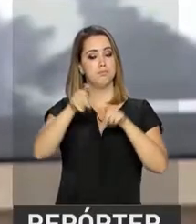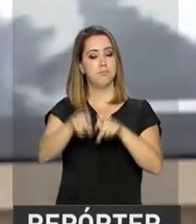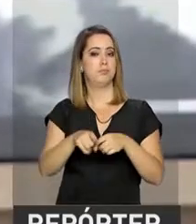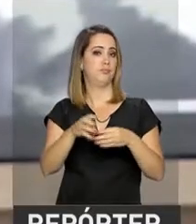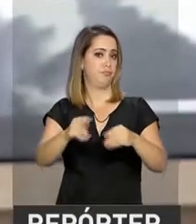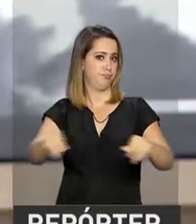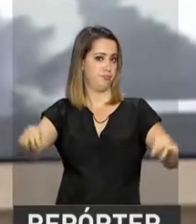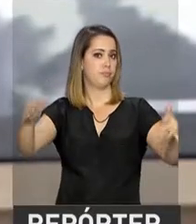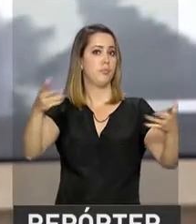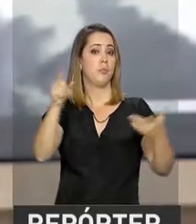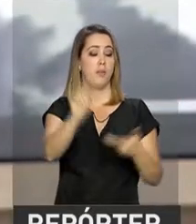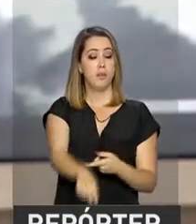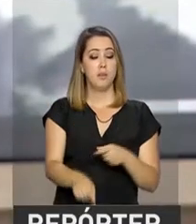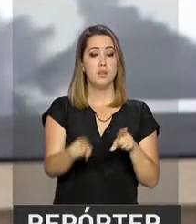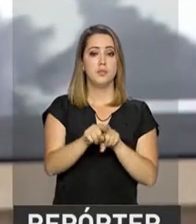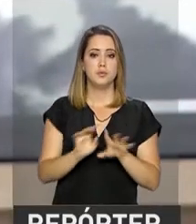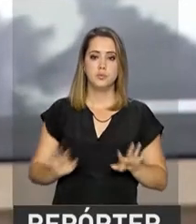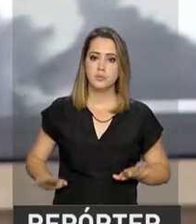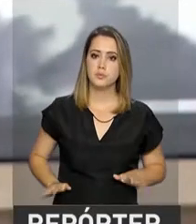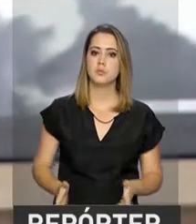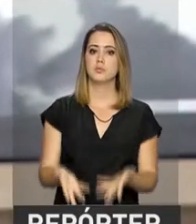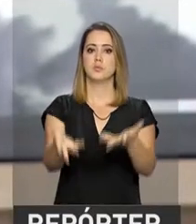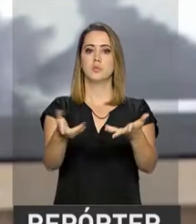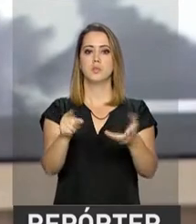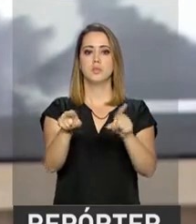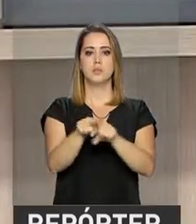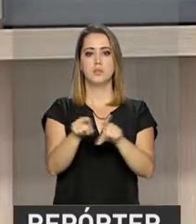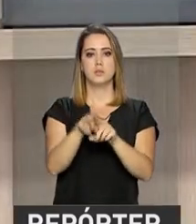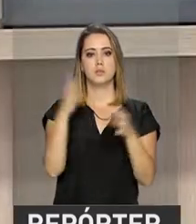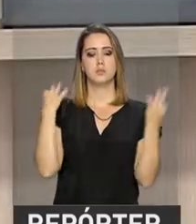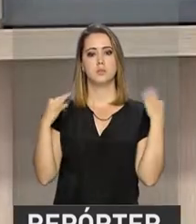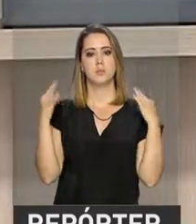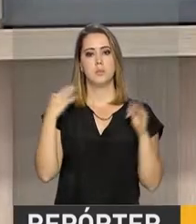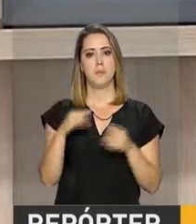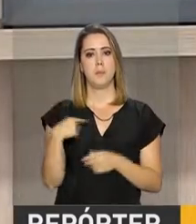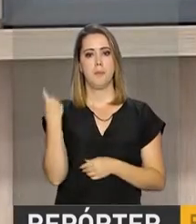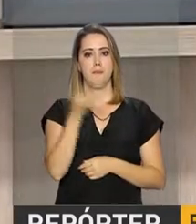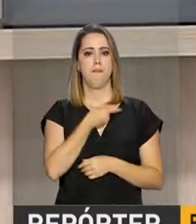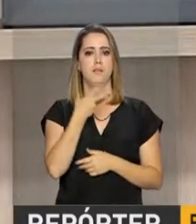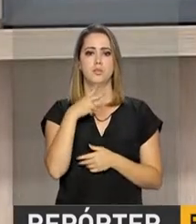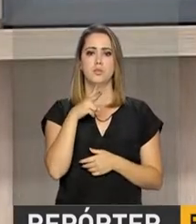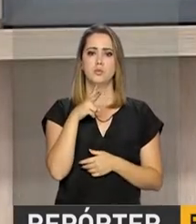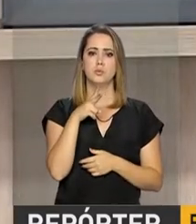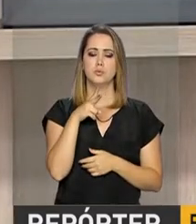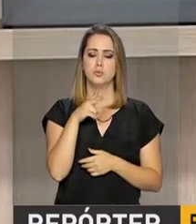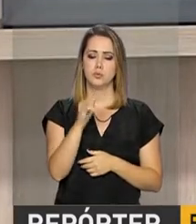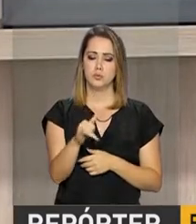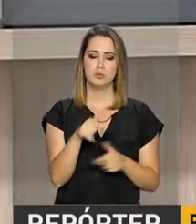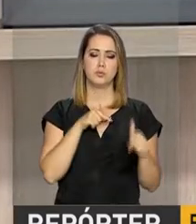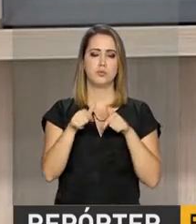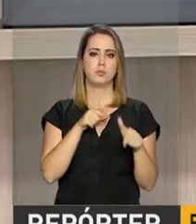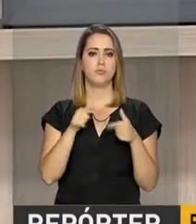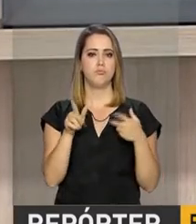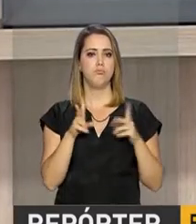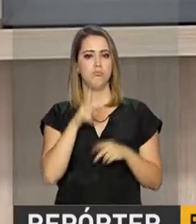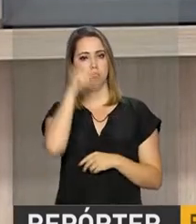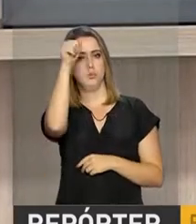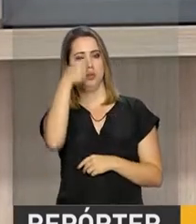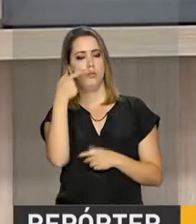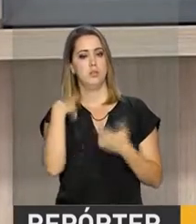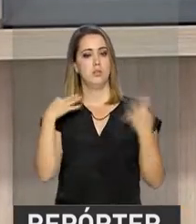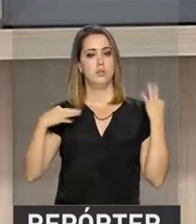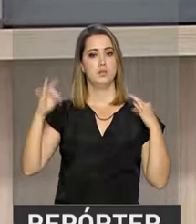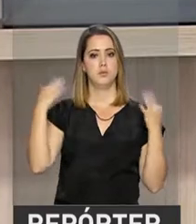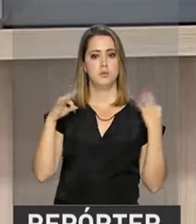prefeito da cidade a obra vai incentivar também o turismo a gente vai trabalhar na nossa gestão a questão do fortalecimento do turismo